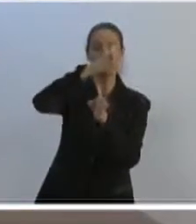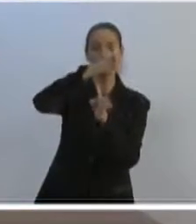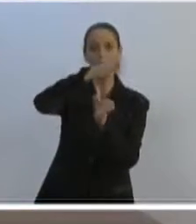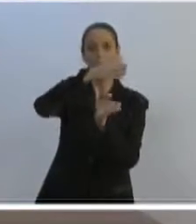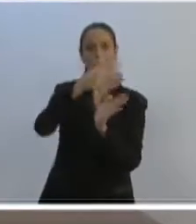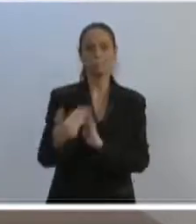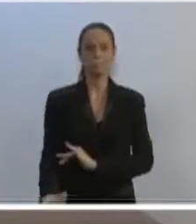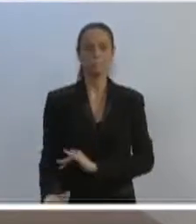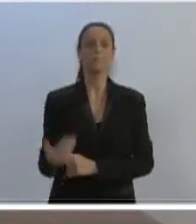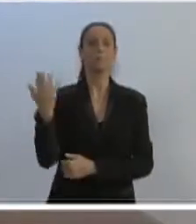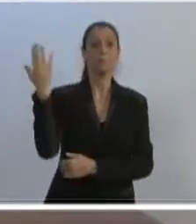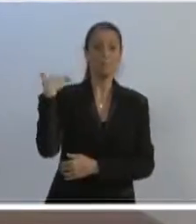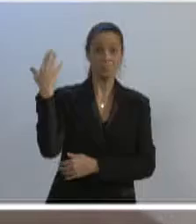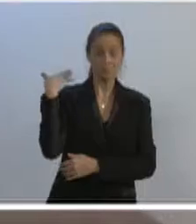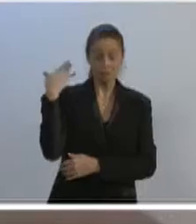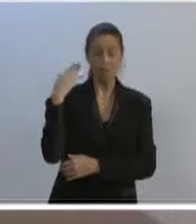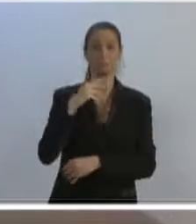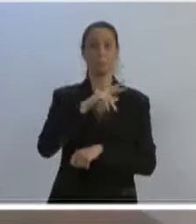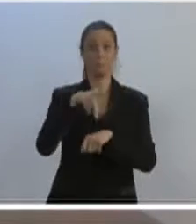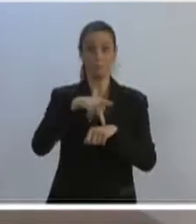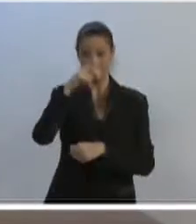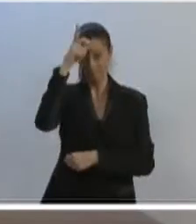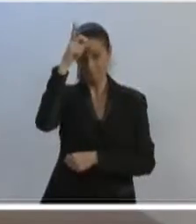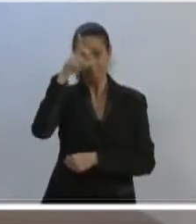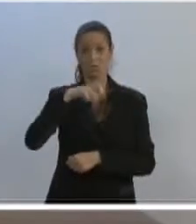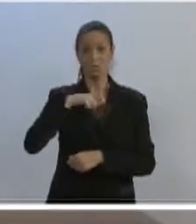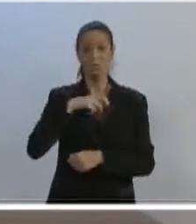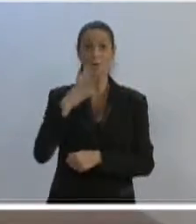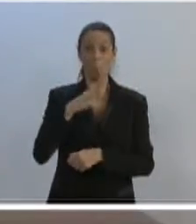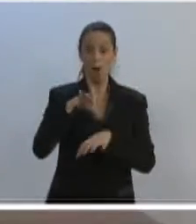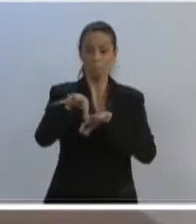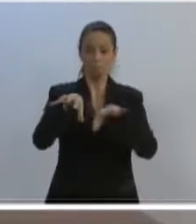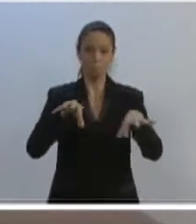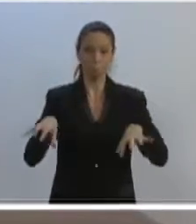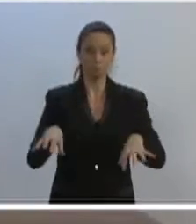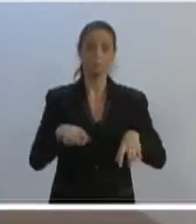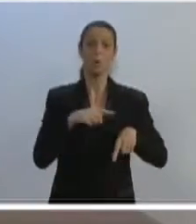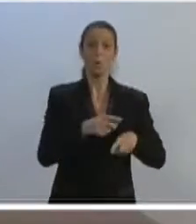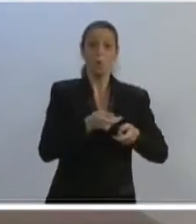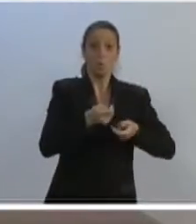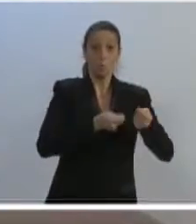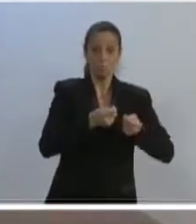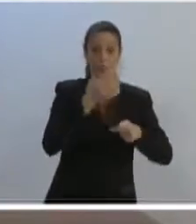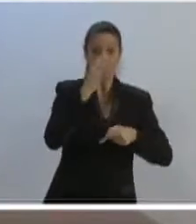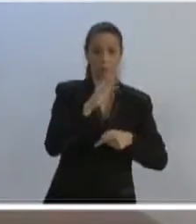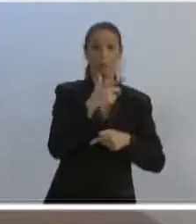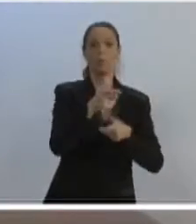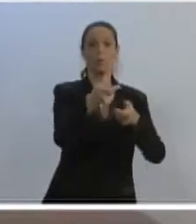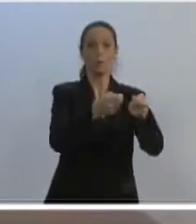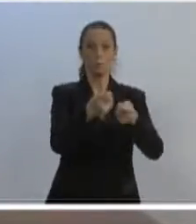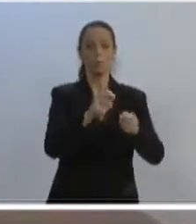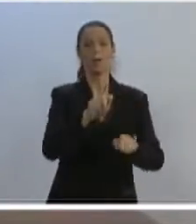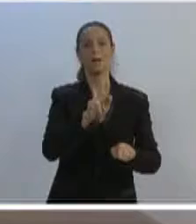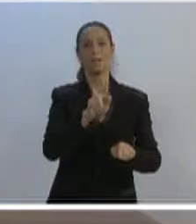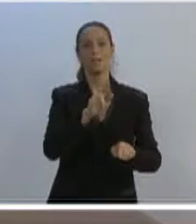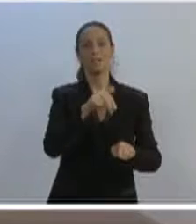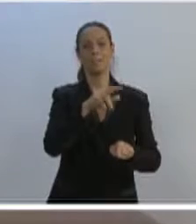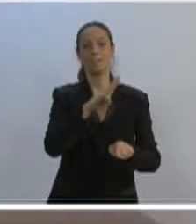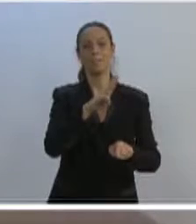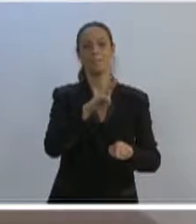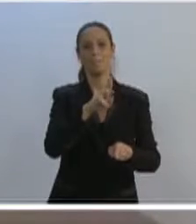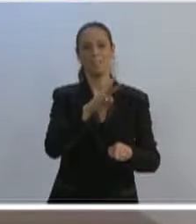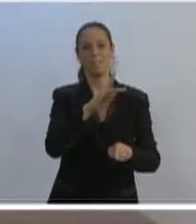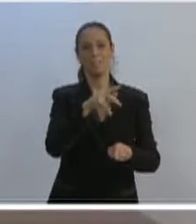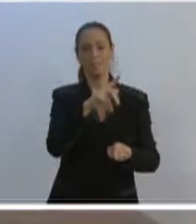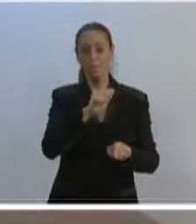dividida em 4 setores, um controlado pela França, outro pela Grã-Bretanha, outro pelos Estados Unidos